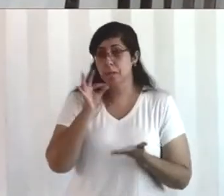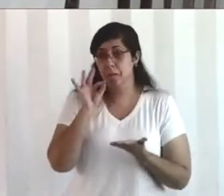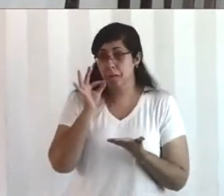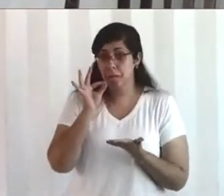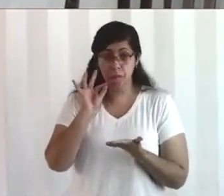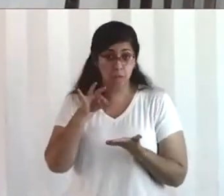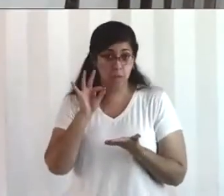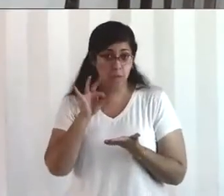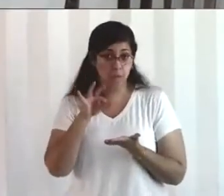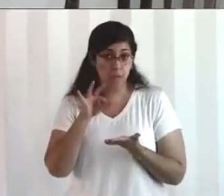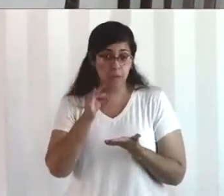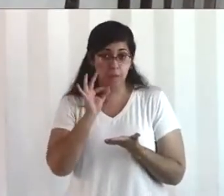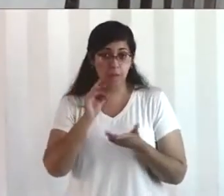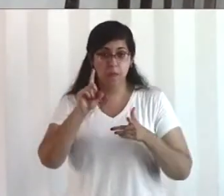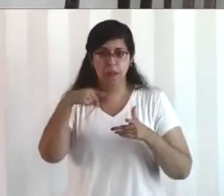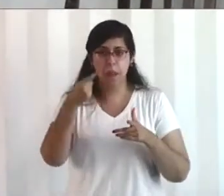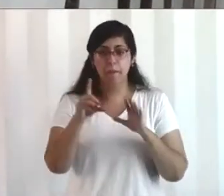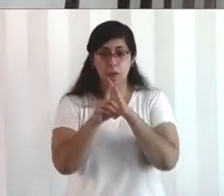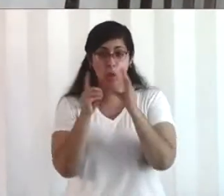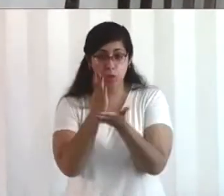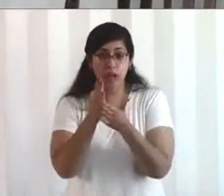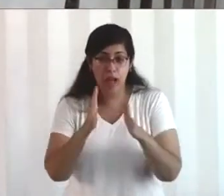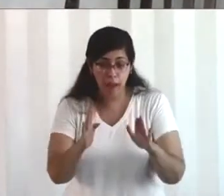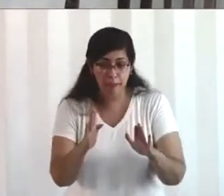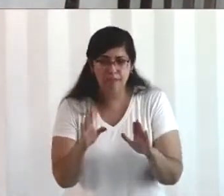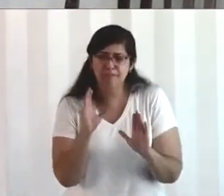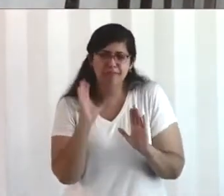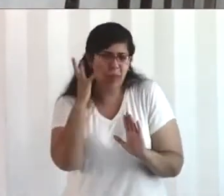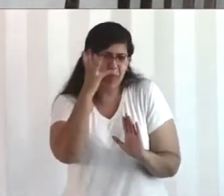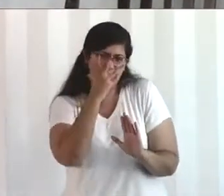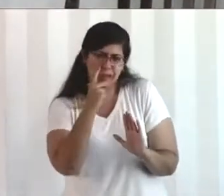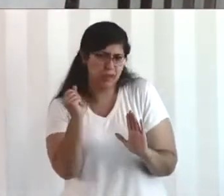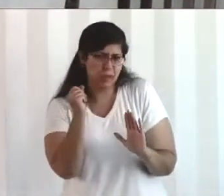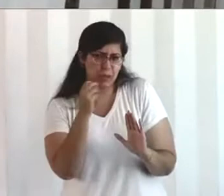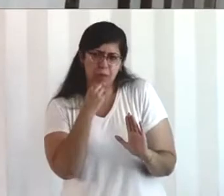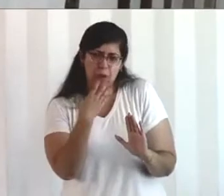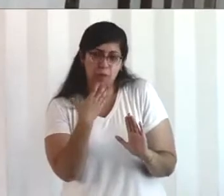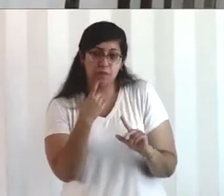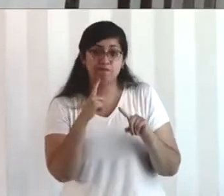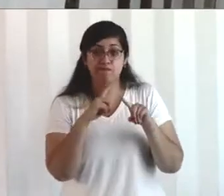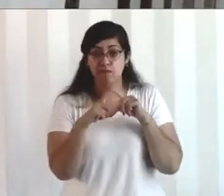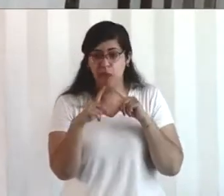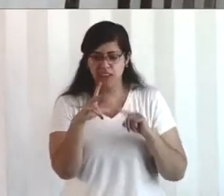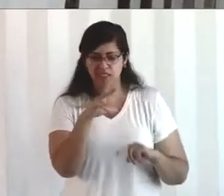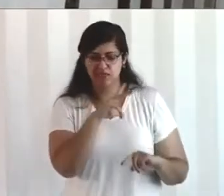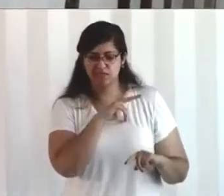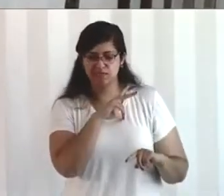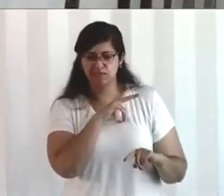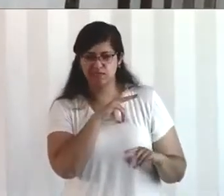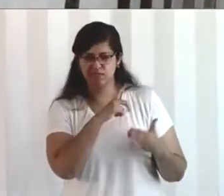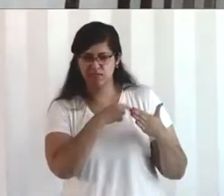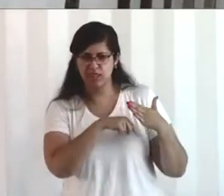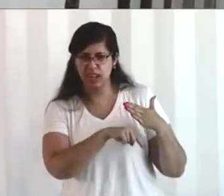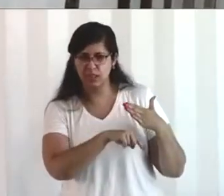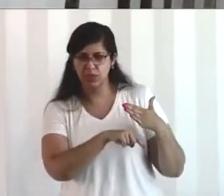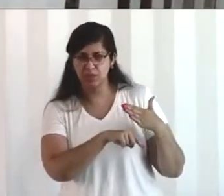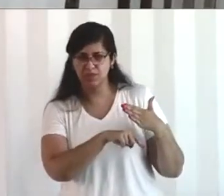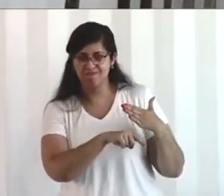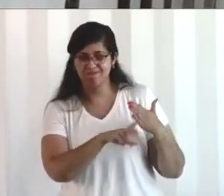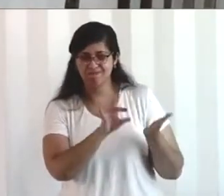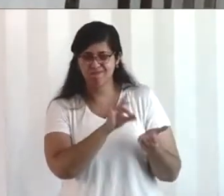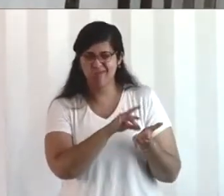depois do culto e conversarmos, é tudo muito bom, mas talvez ainda não seja comunhão. Porque